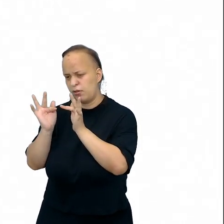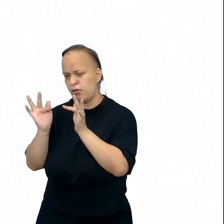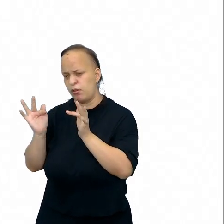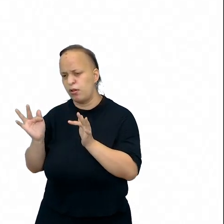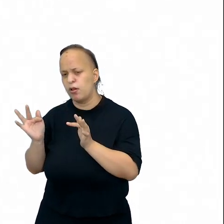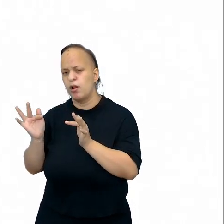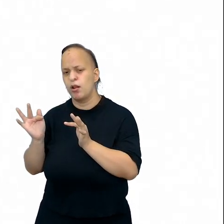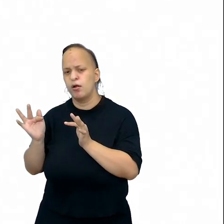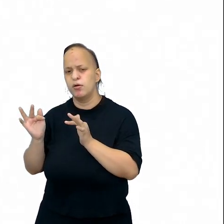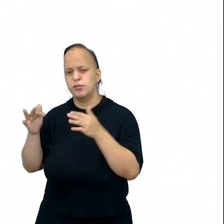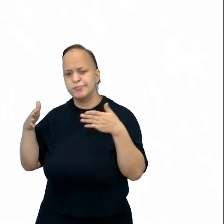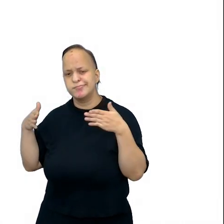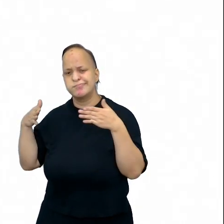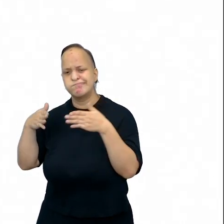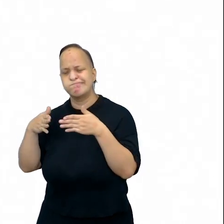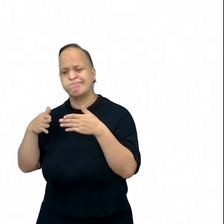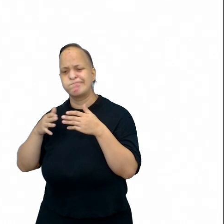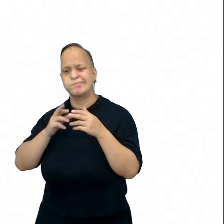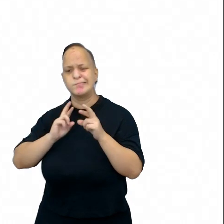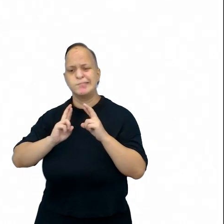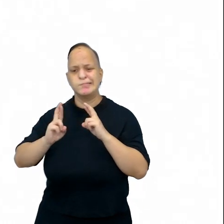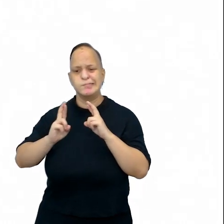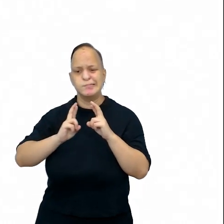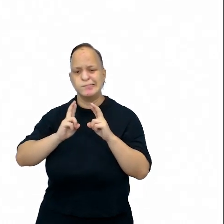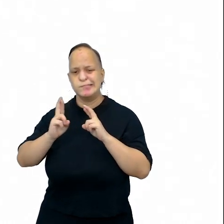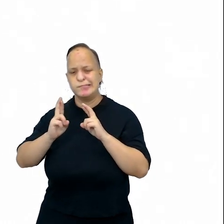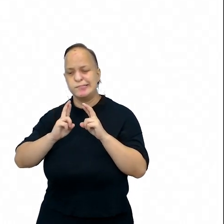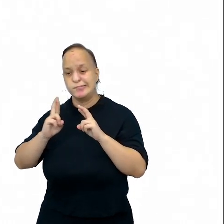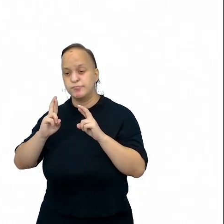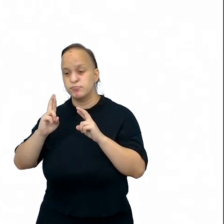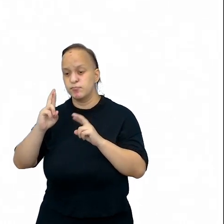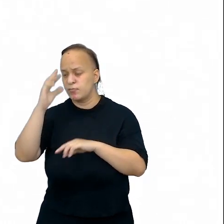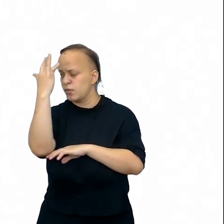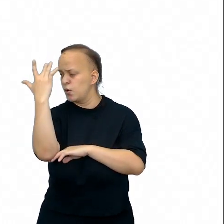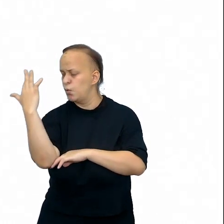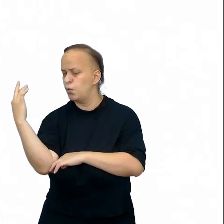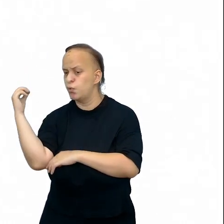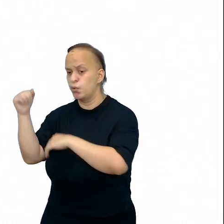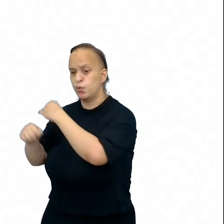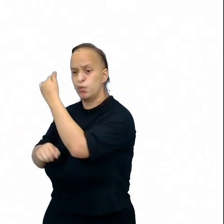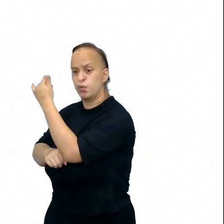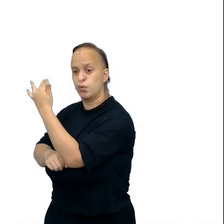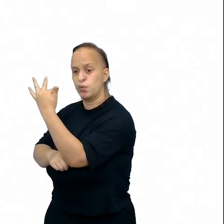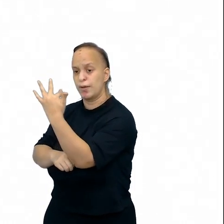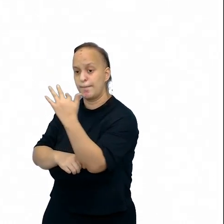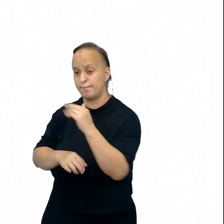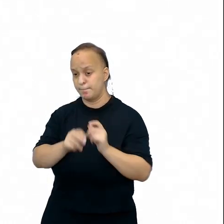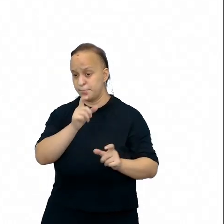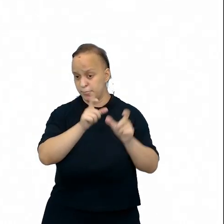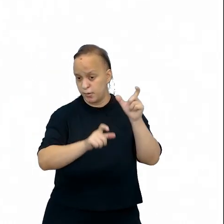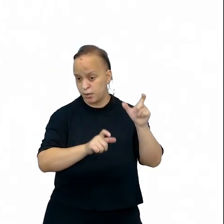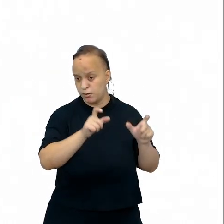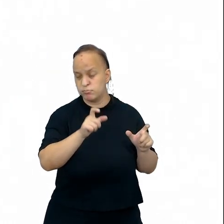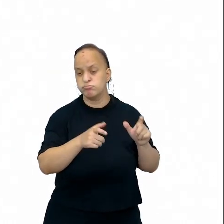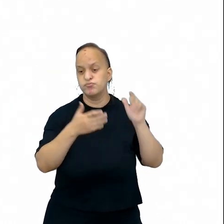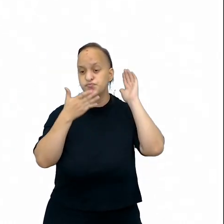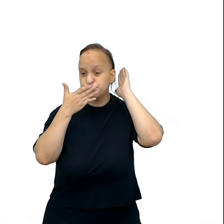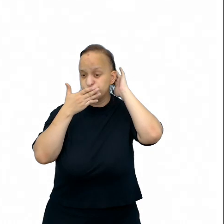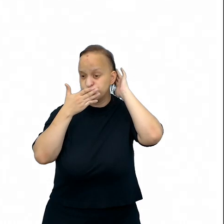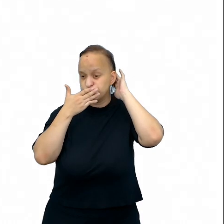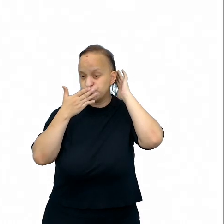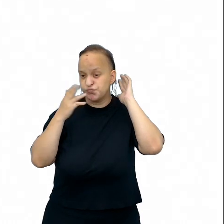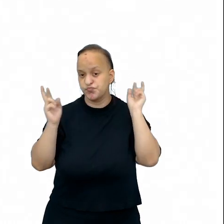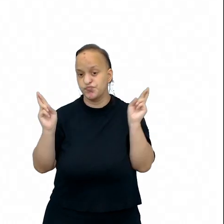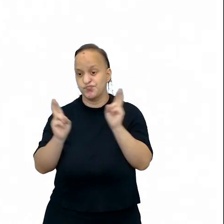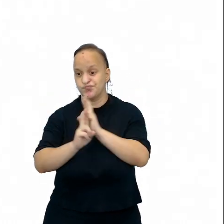essa questão da relação da natureza com o homem, com o índio, né? Então, pensando sobre o